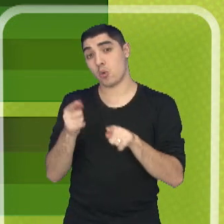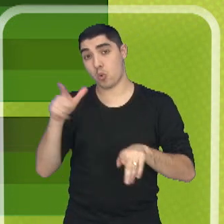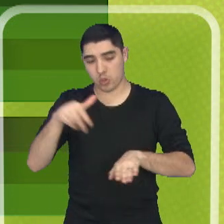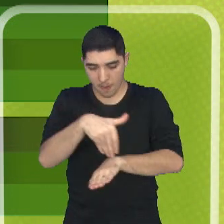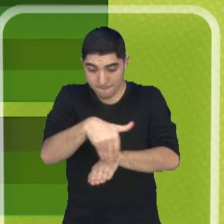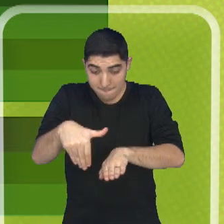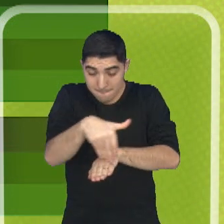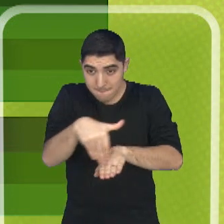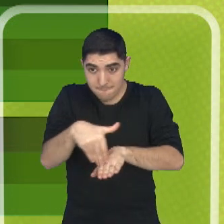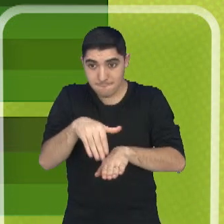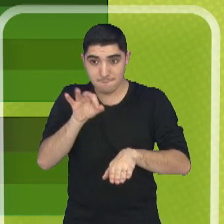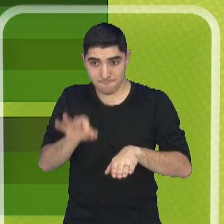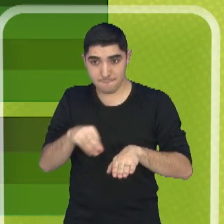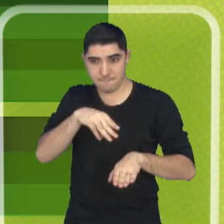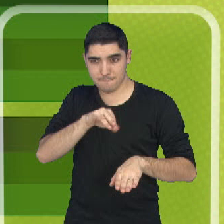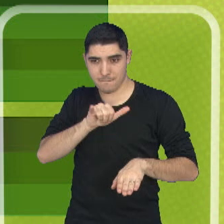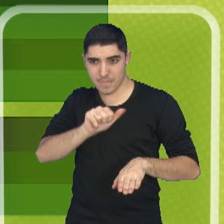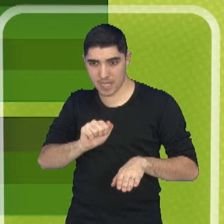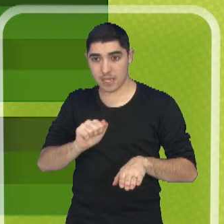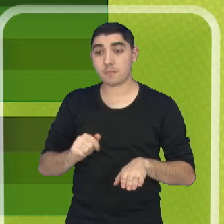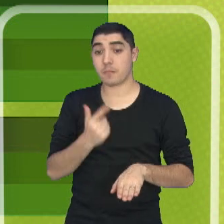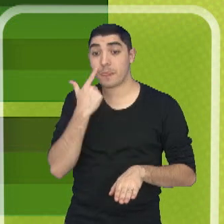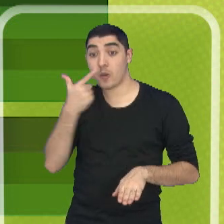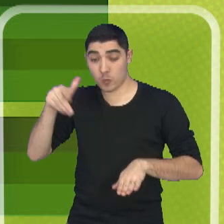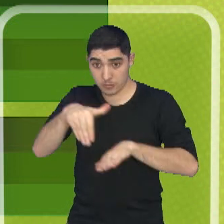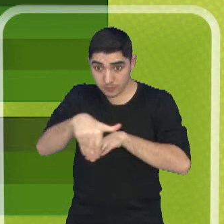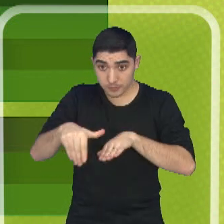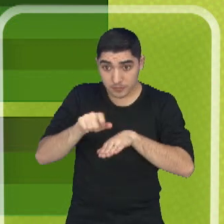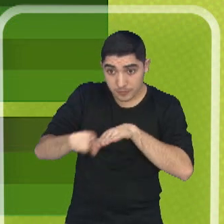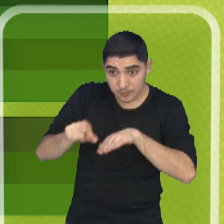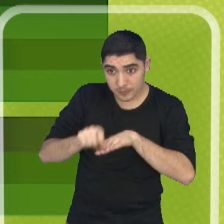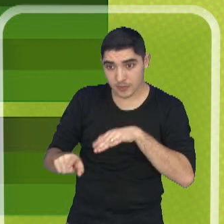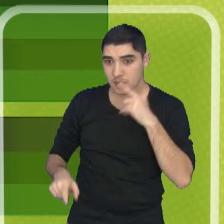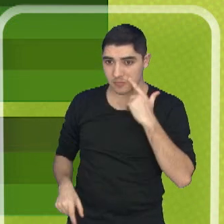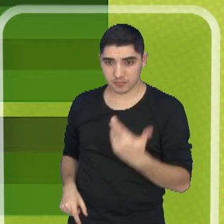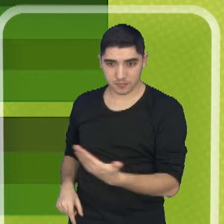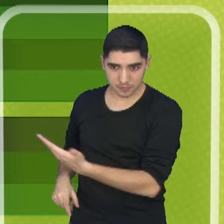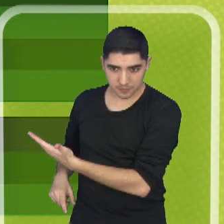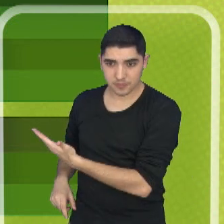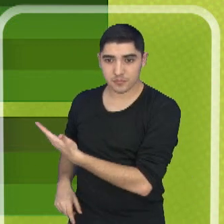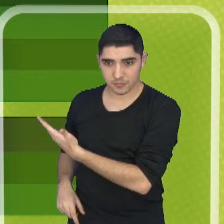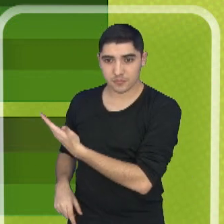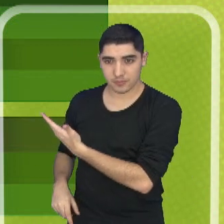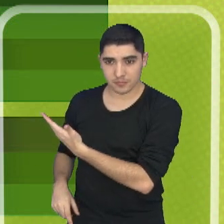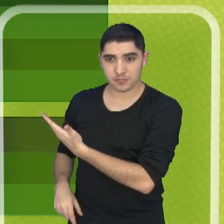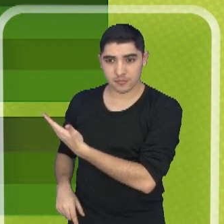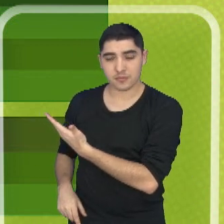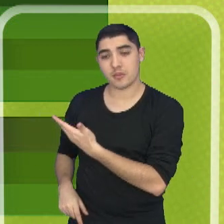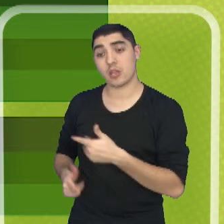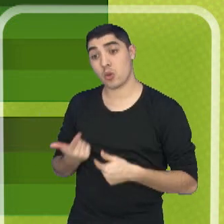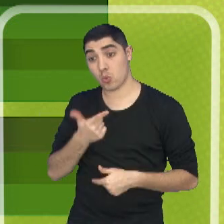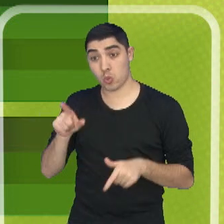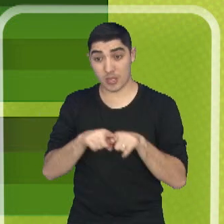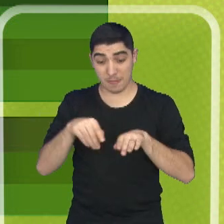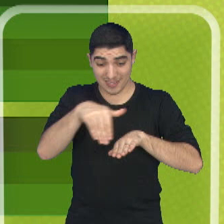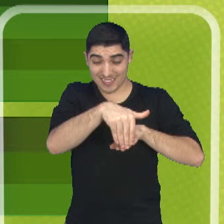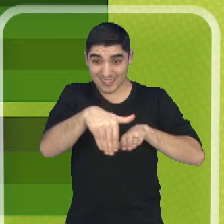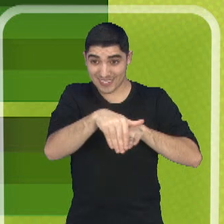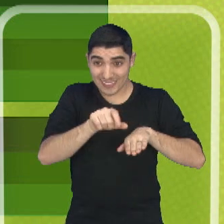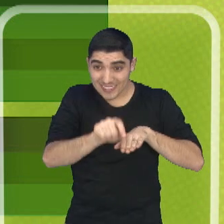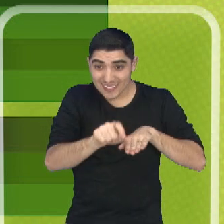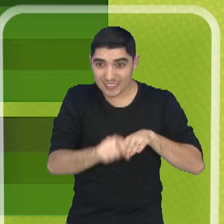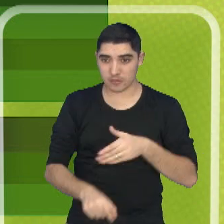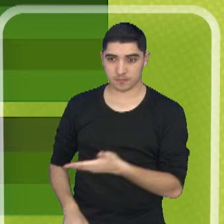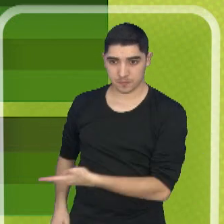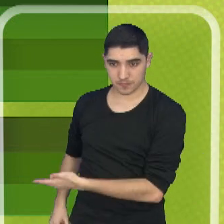Rodrigo Andrade e Felipe Conchal. Atacantes, Nicolas, Marcos Denner, Matheus Serafim e o Caio Vieira. Centroavantes, Rafael